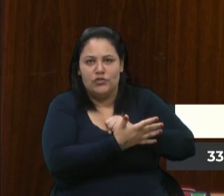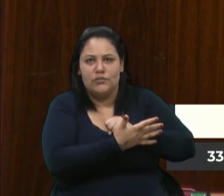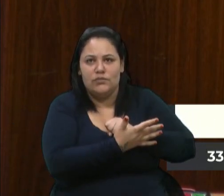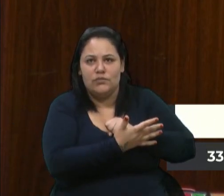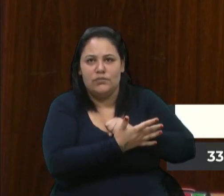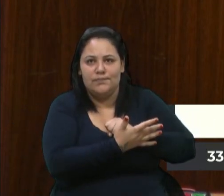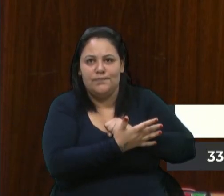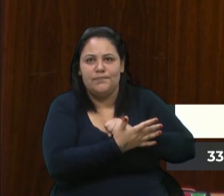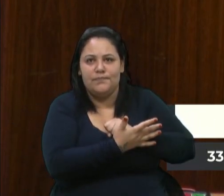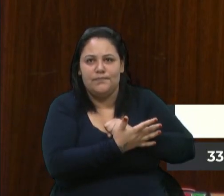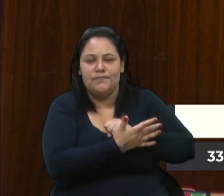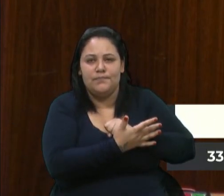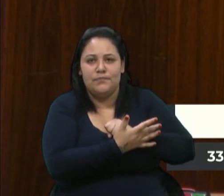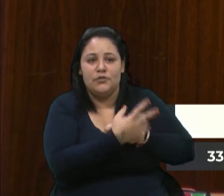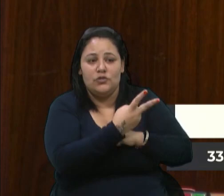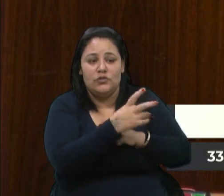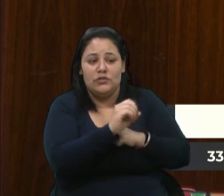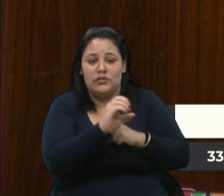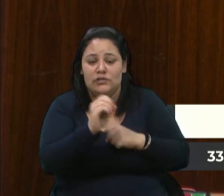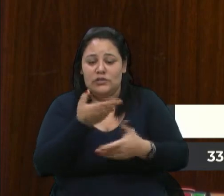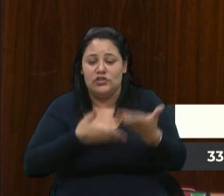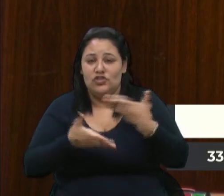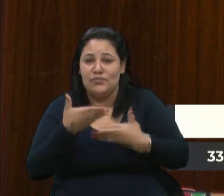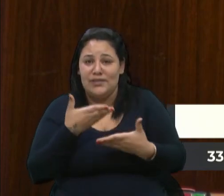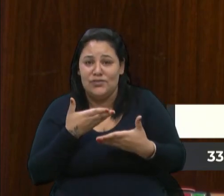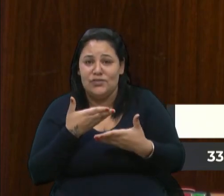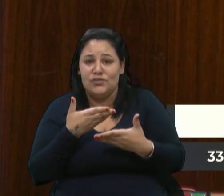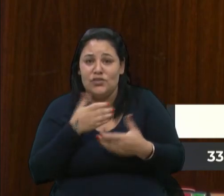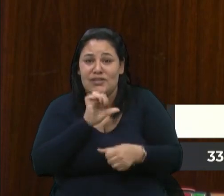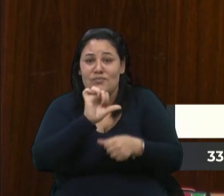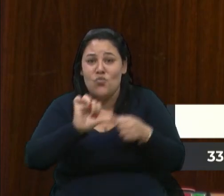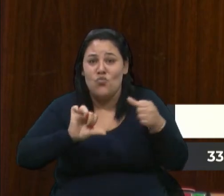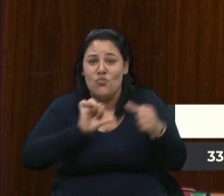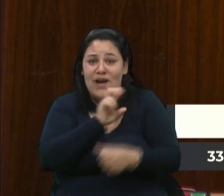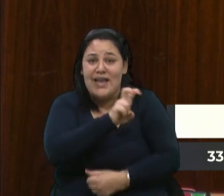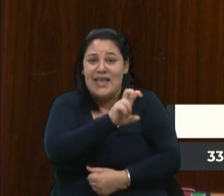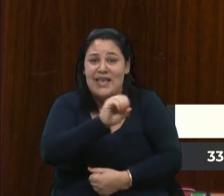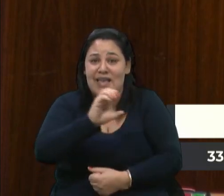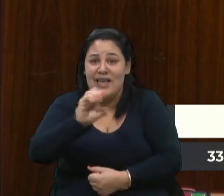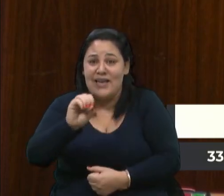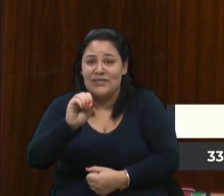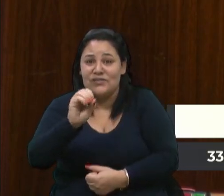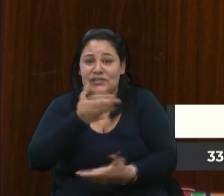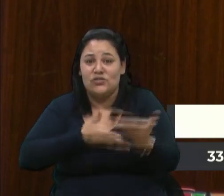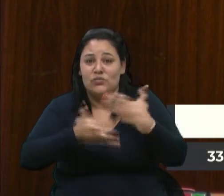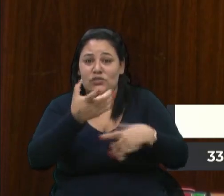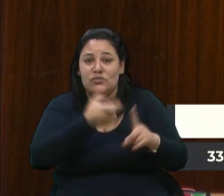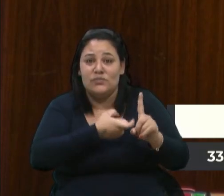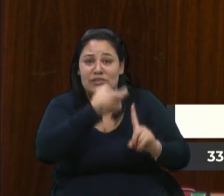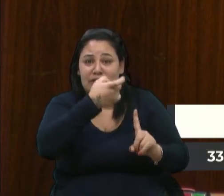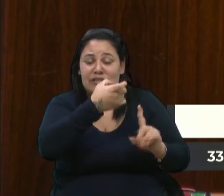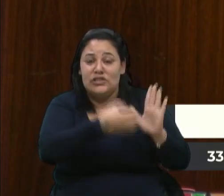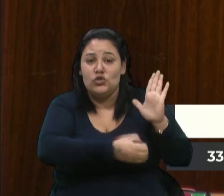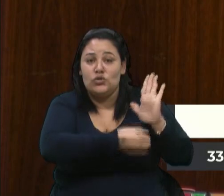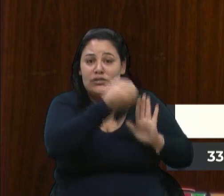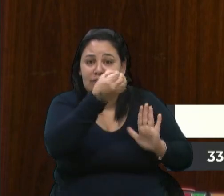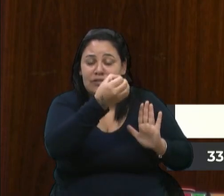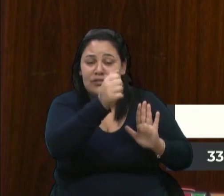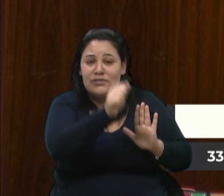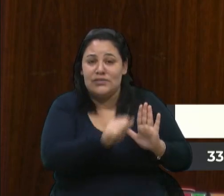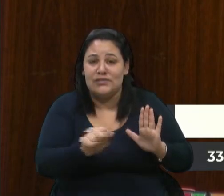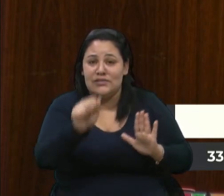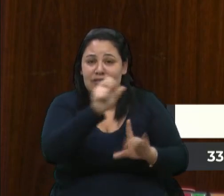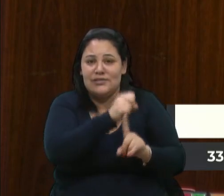200 atendimentos ao mês para 500 atendimentos ao mês, e o orçamento na assistência